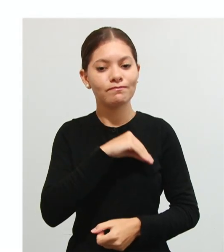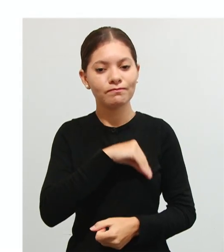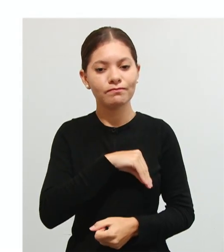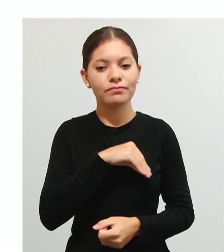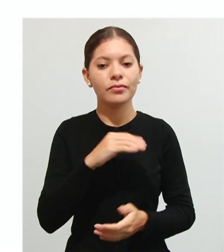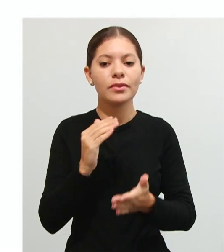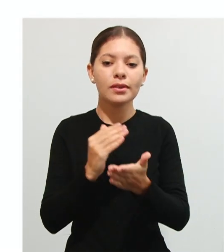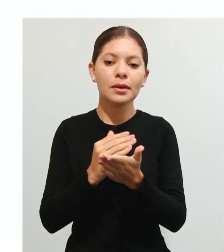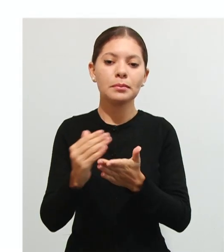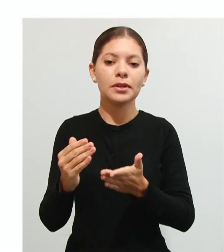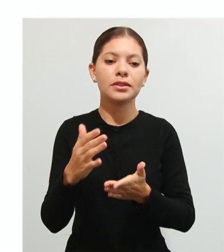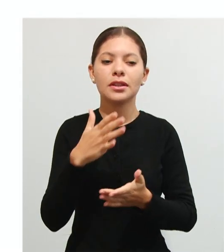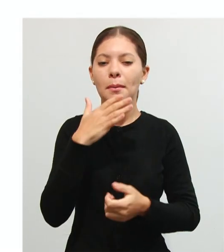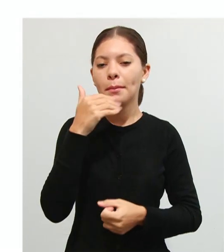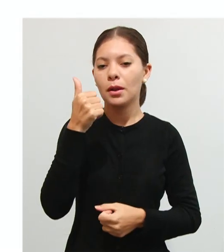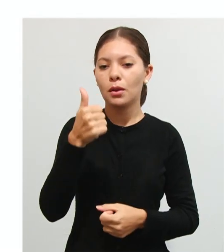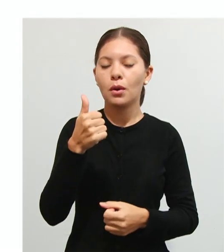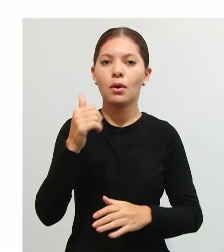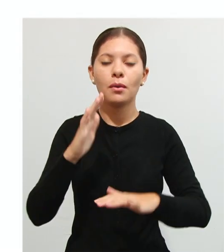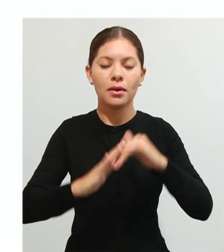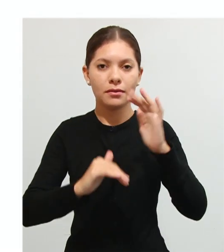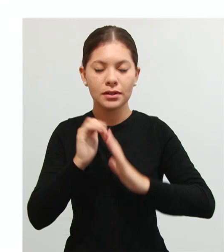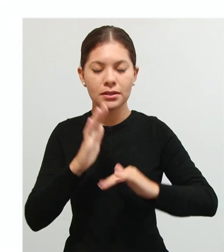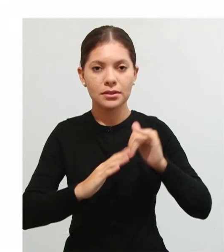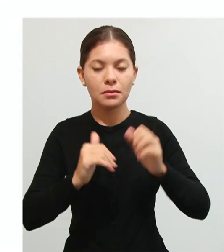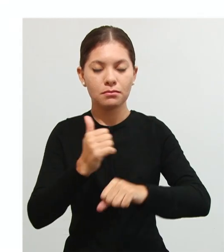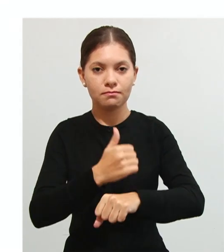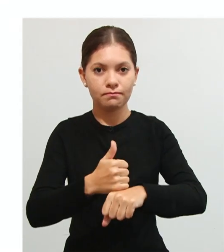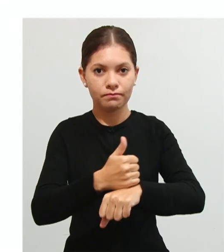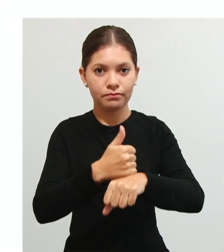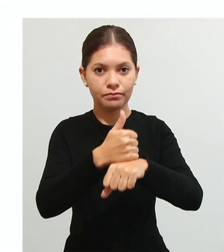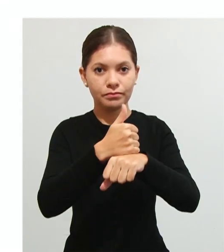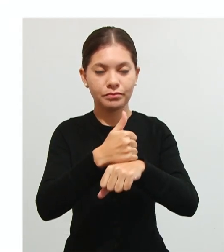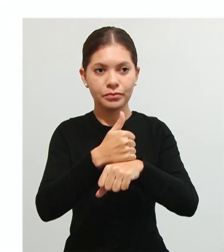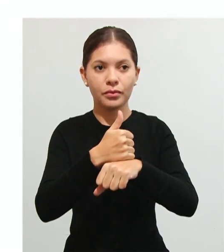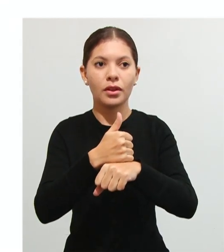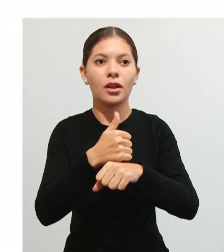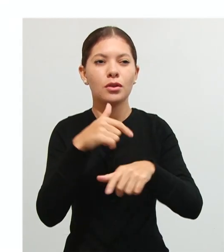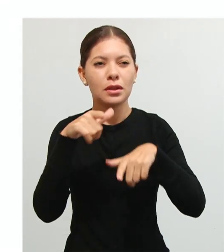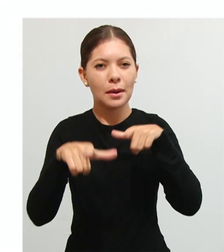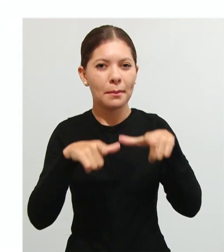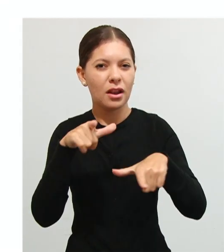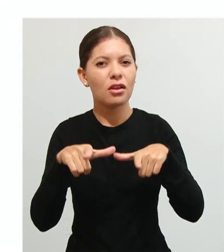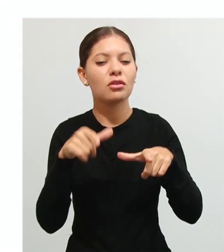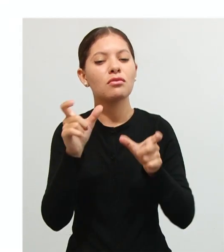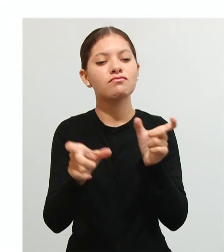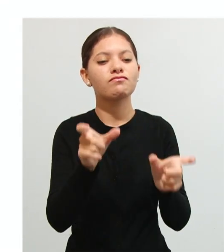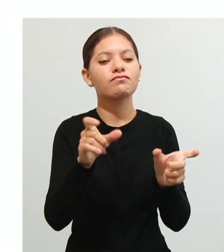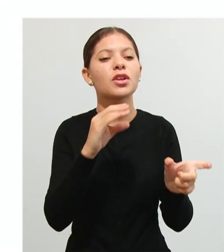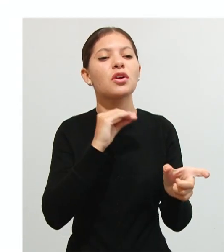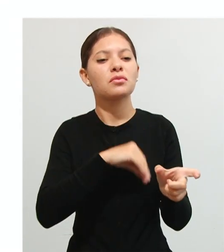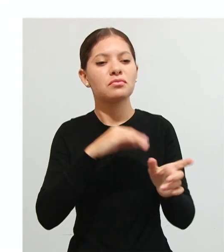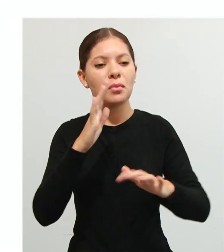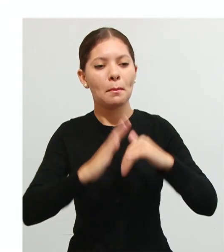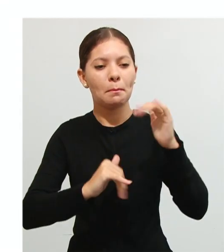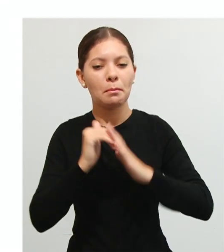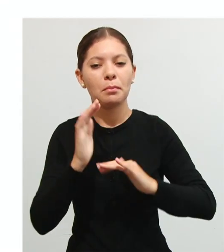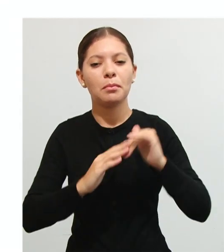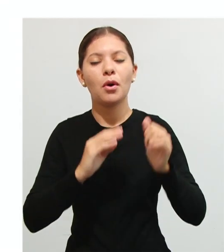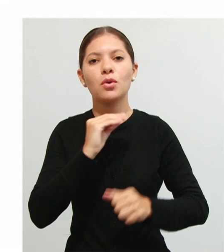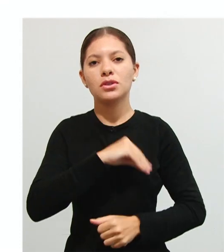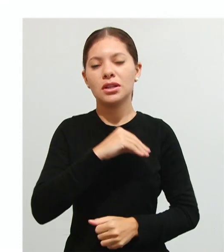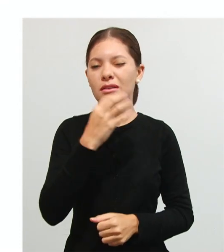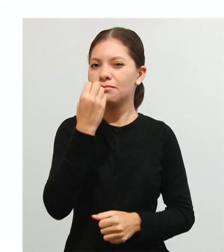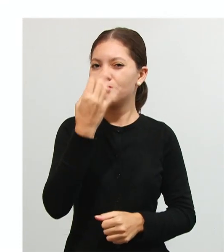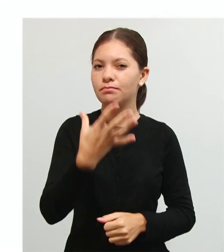a partir da melhor qualificação profissional do trabalhador. Um trabalhador mais qualificado, ele tem um salário mais qualificado. E a